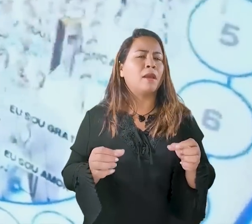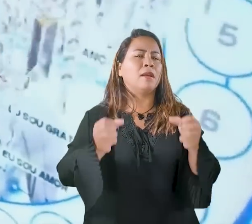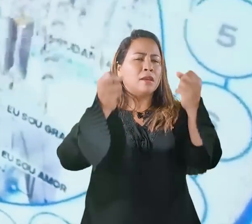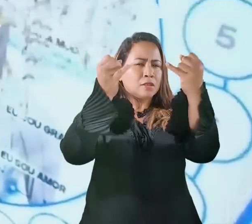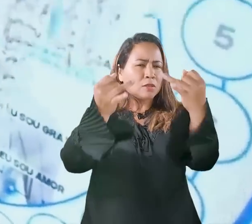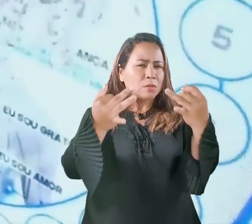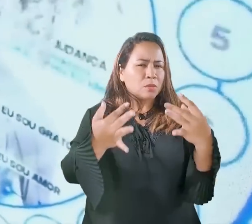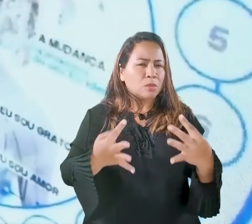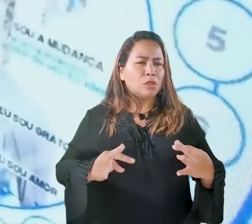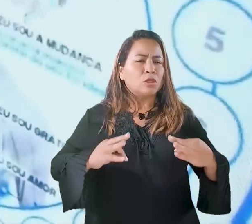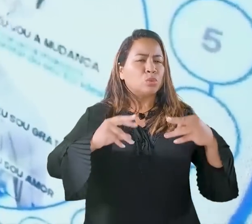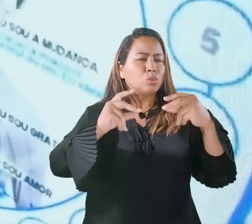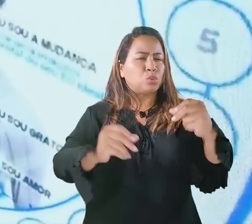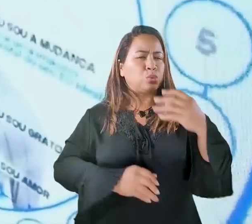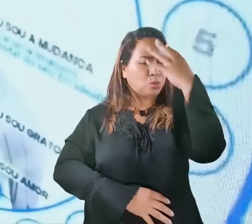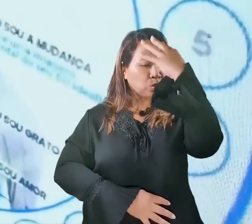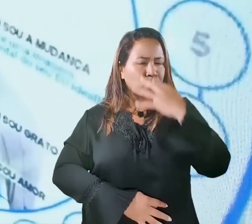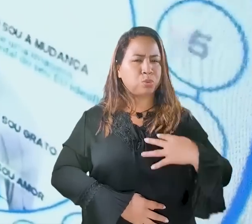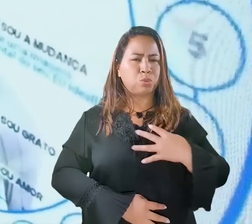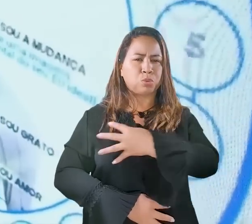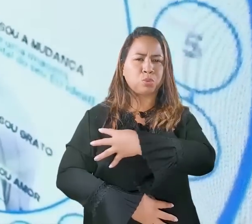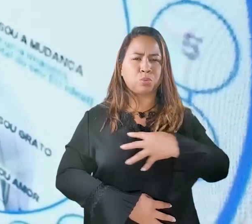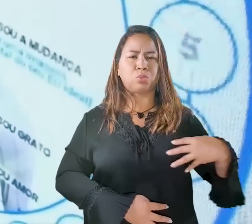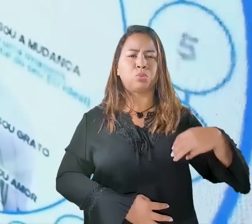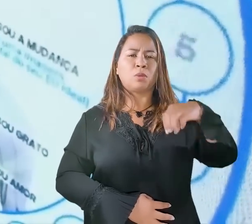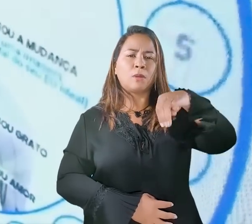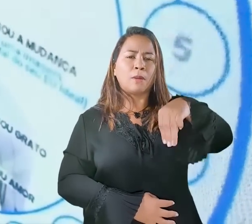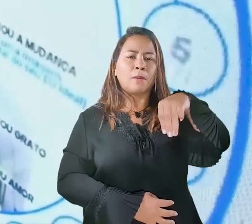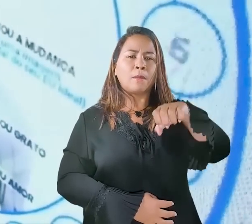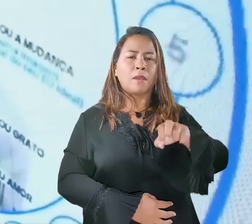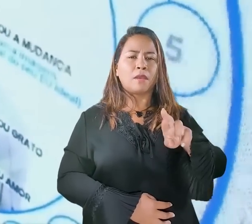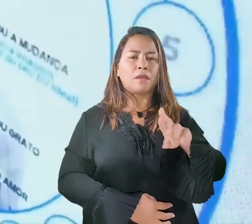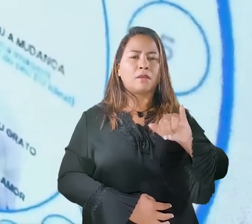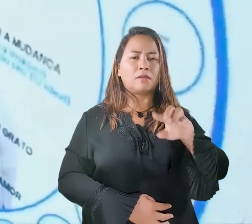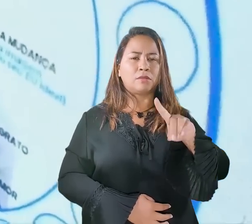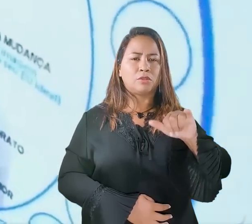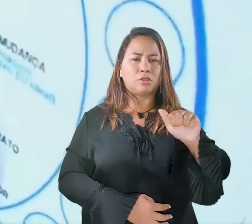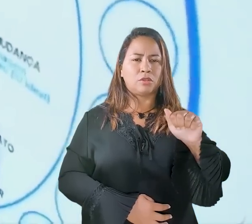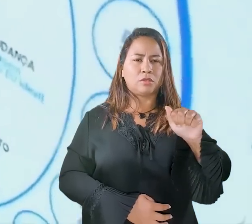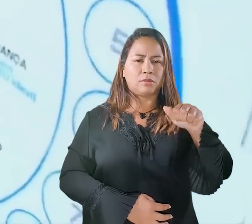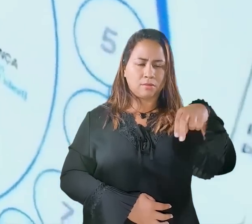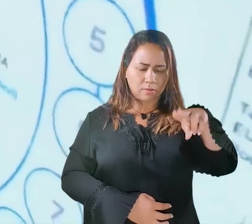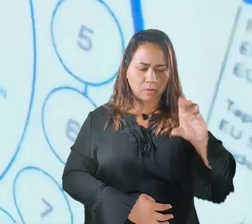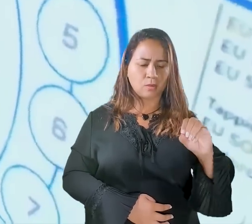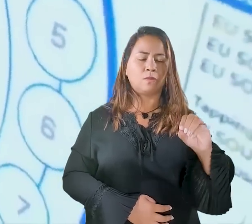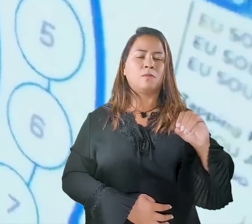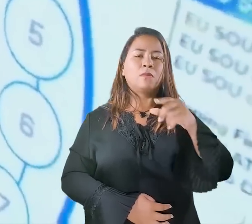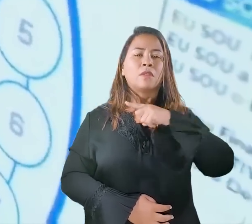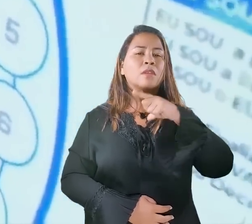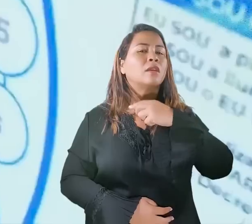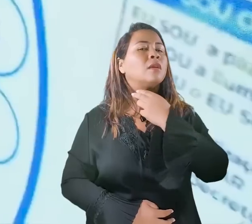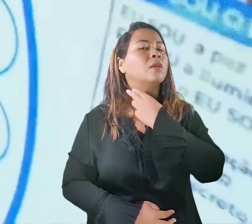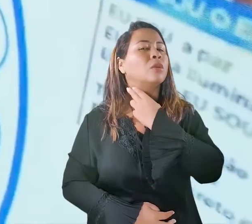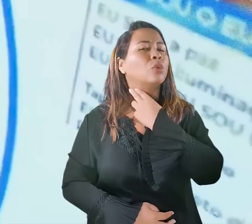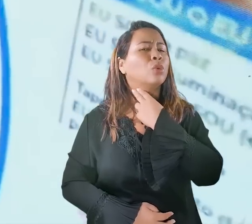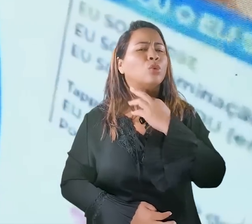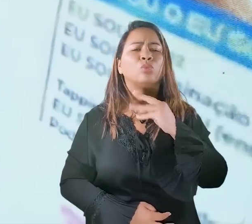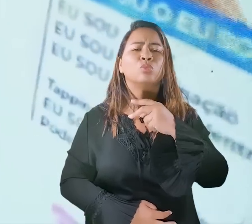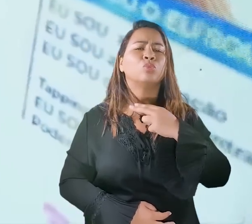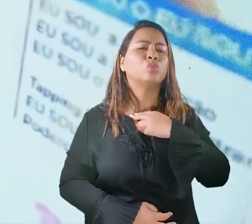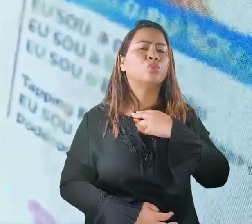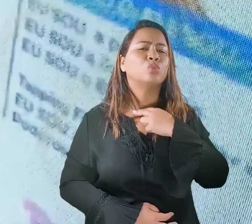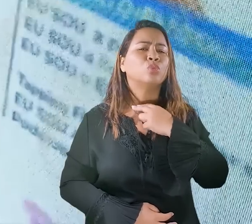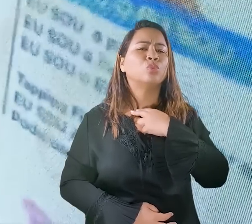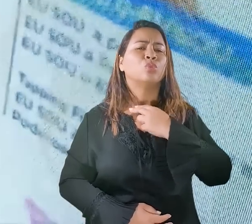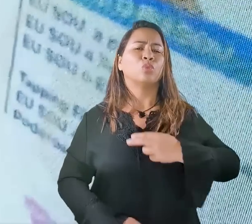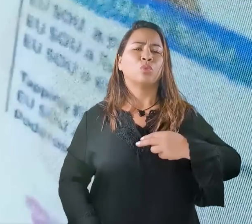cientificamente a técnica. Aqui o ponto da mudança, embaixo do pescoço, a clavícula, o